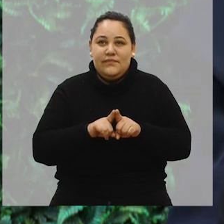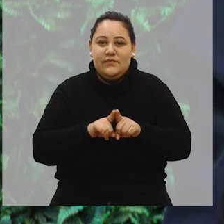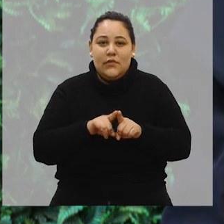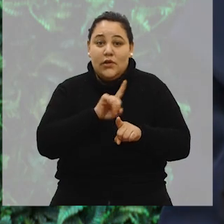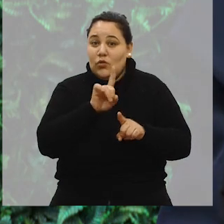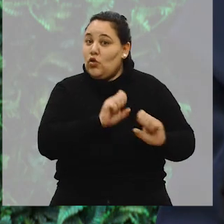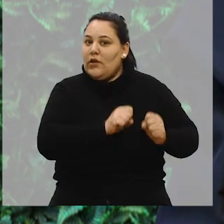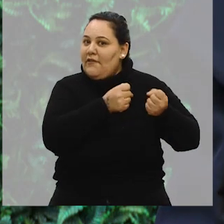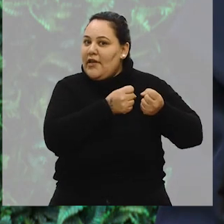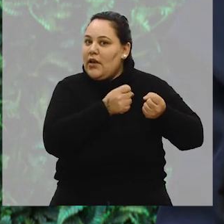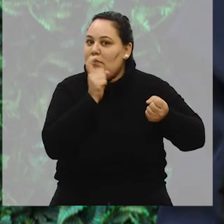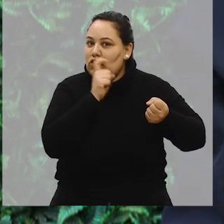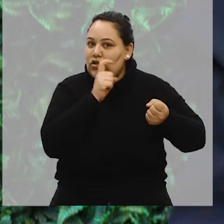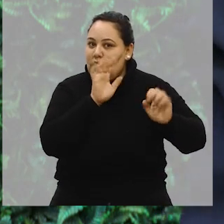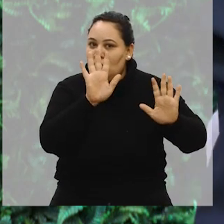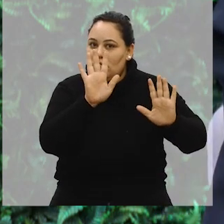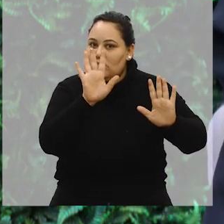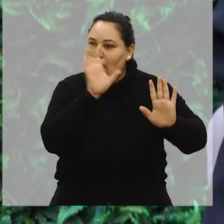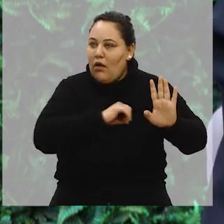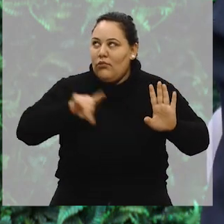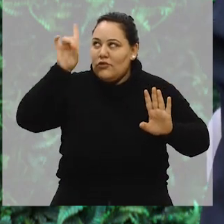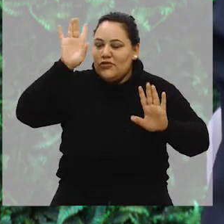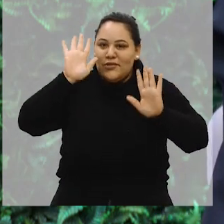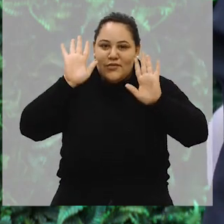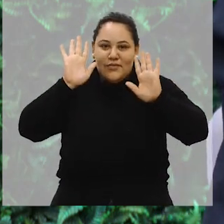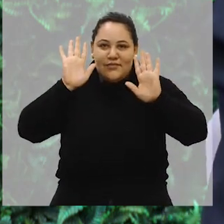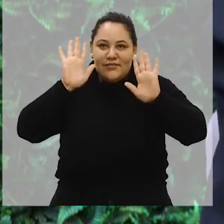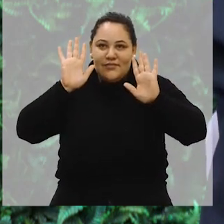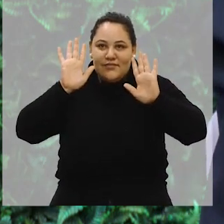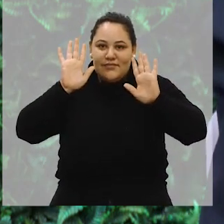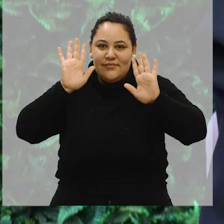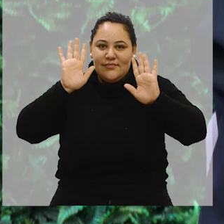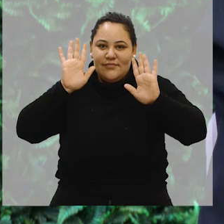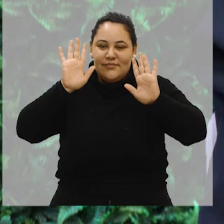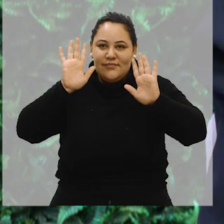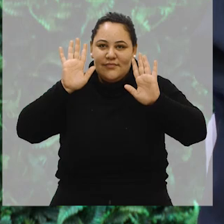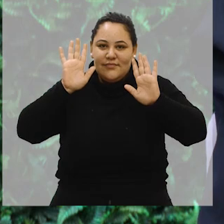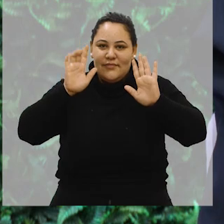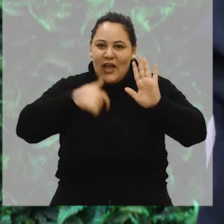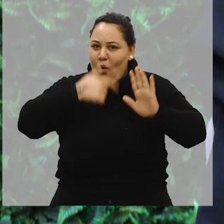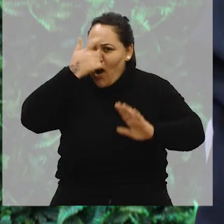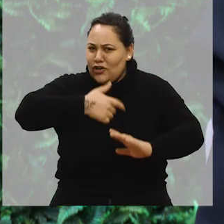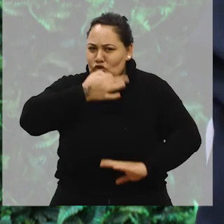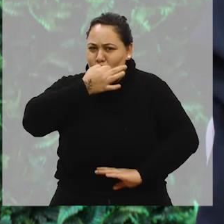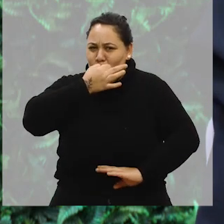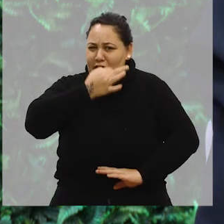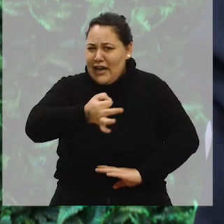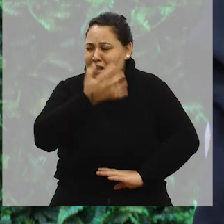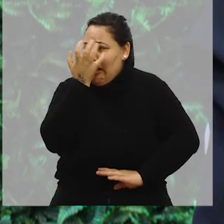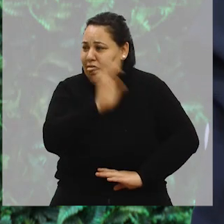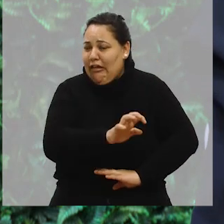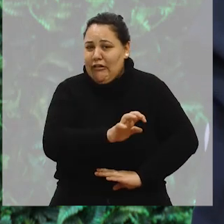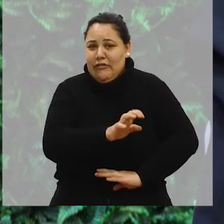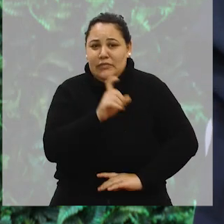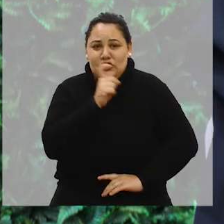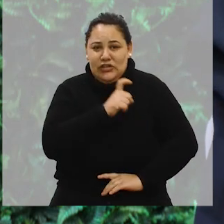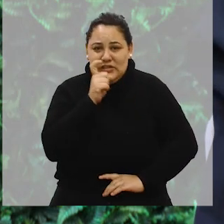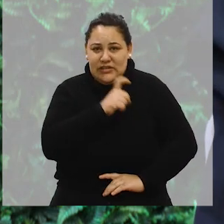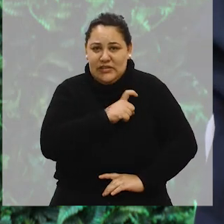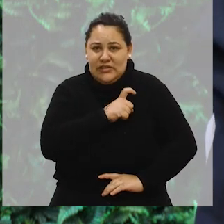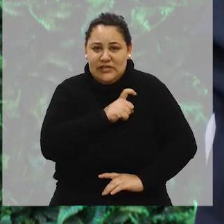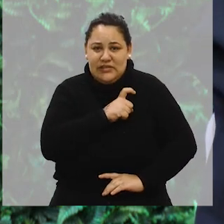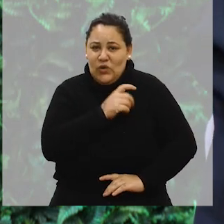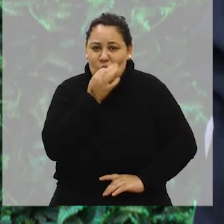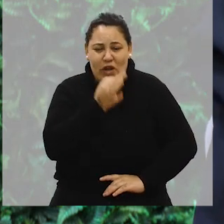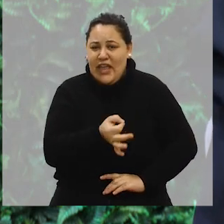não estou defendendo aqui as mentiras, pelo amor de Deus, e as fake news são horrorosas, são odiosas,